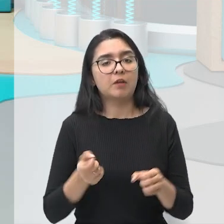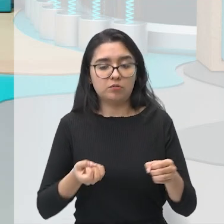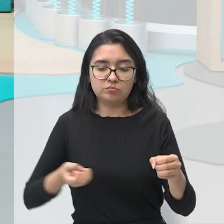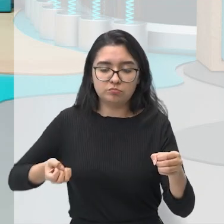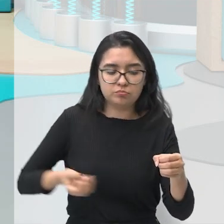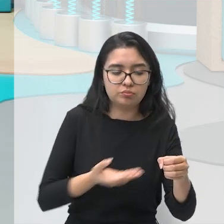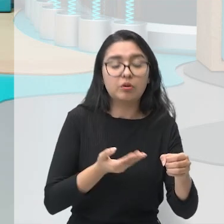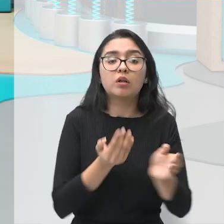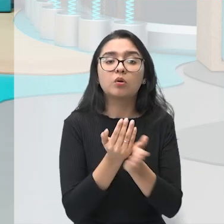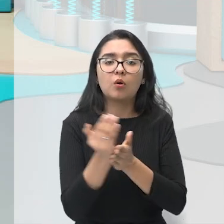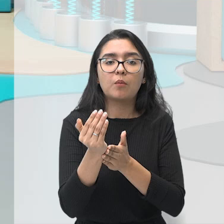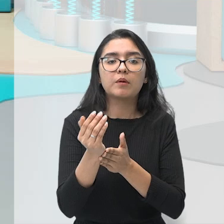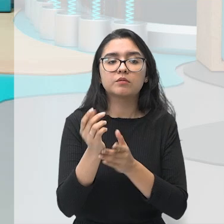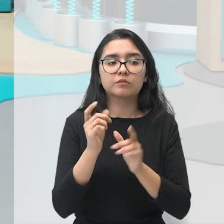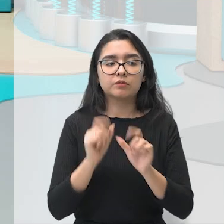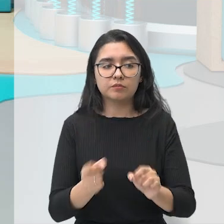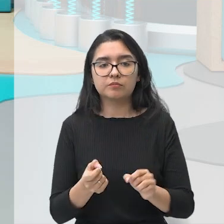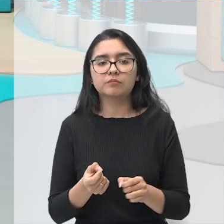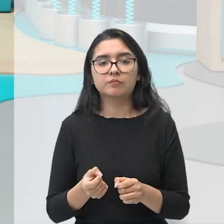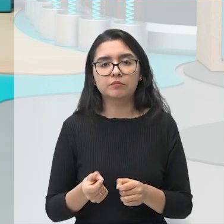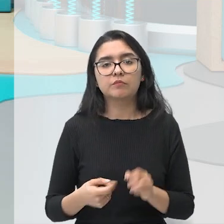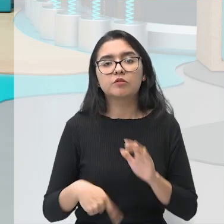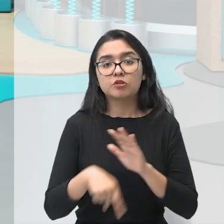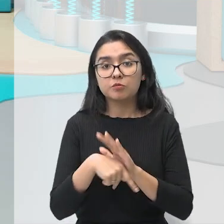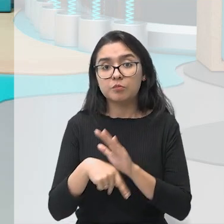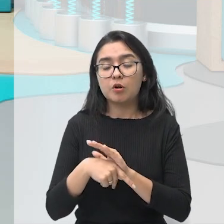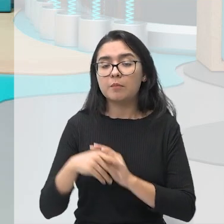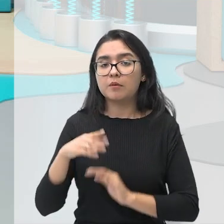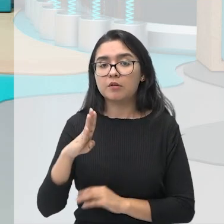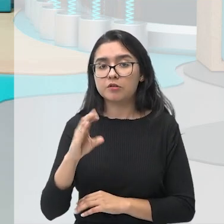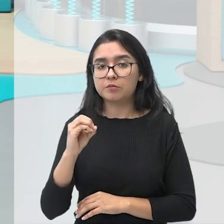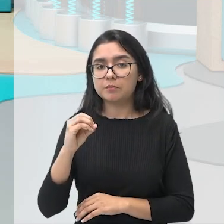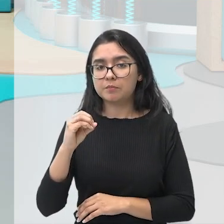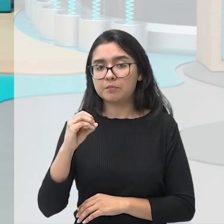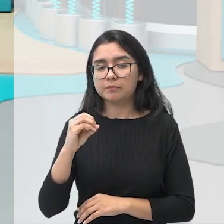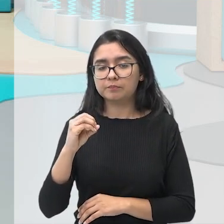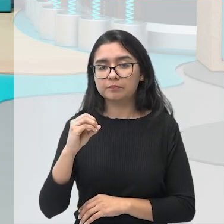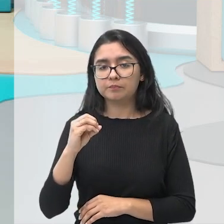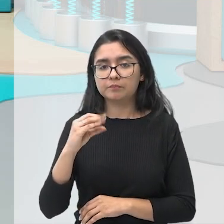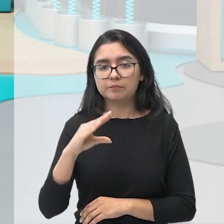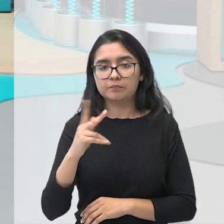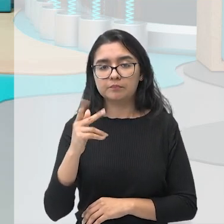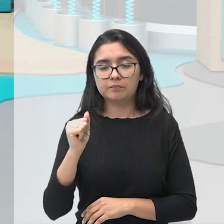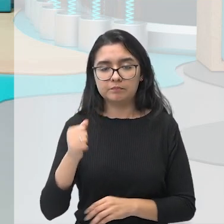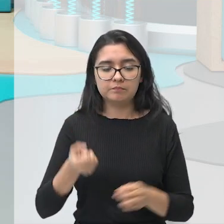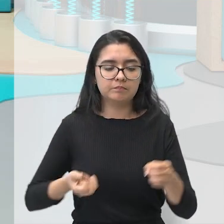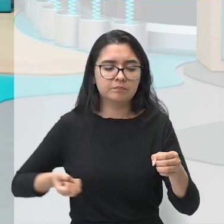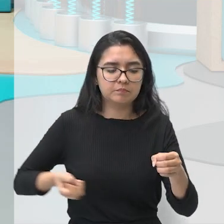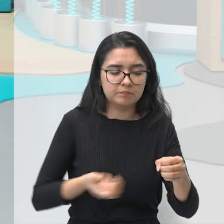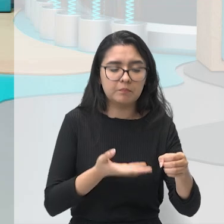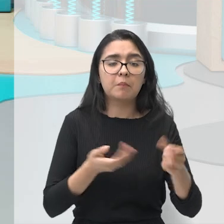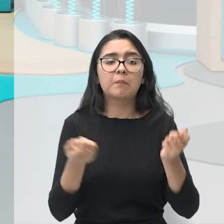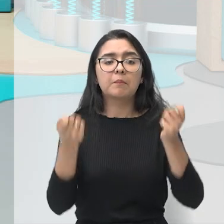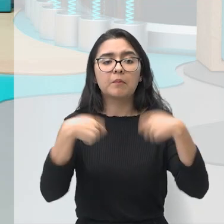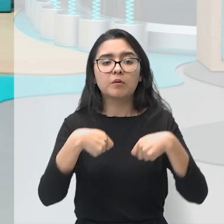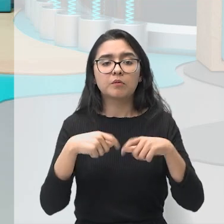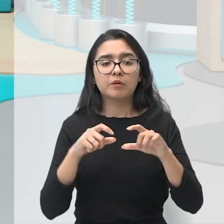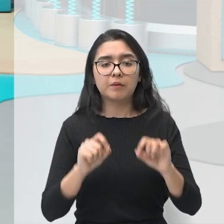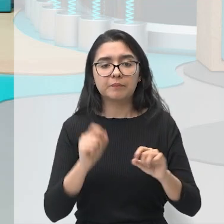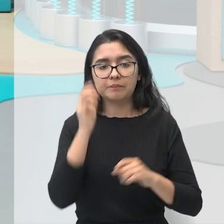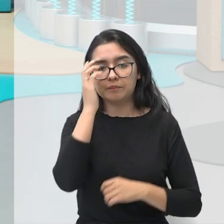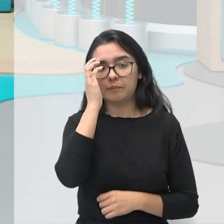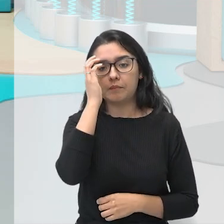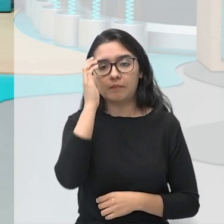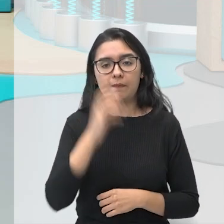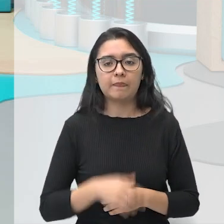né, os jogadores começam a lançar as suas próprias bochas e é permitido que eles façam